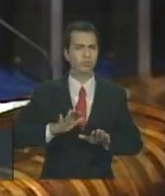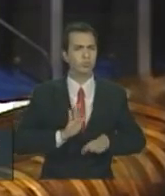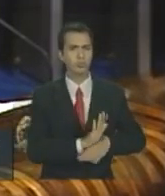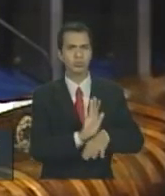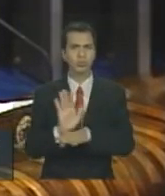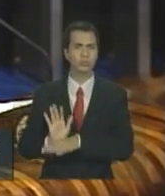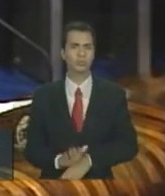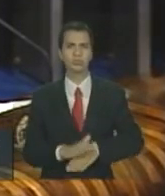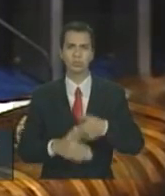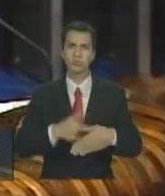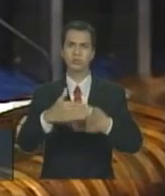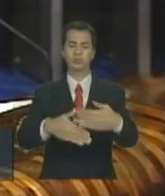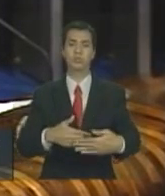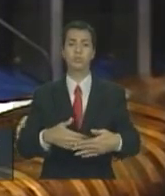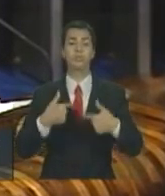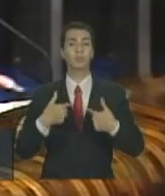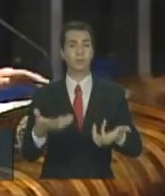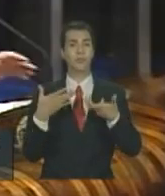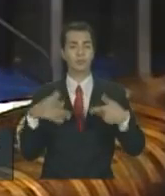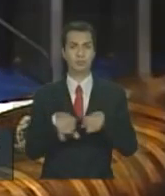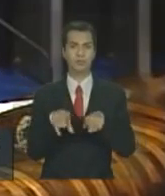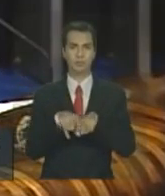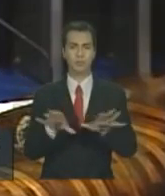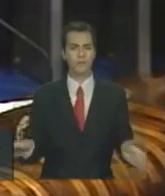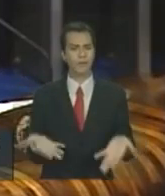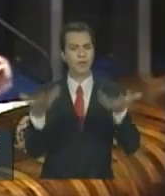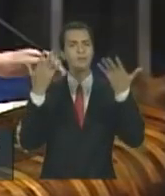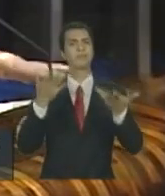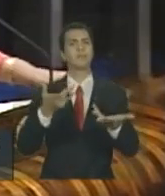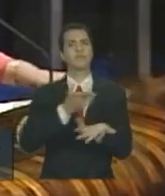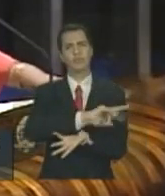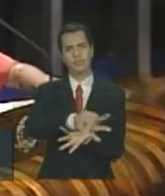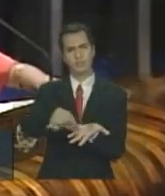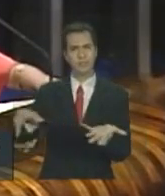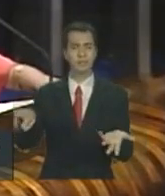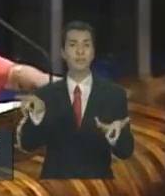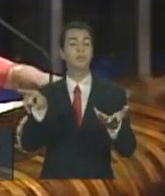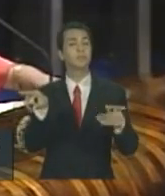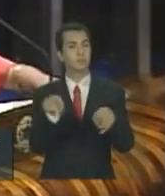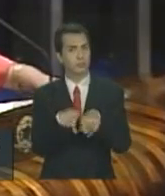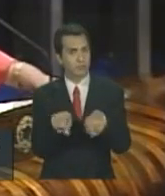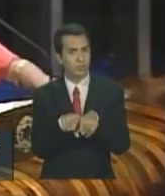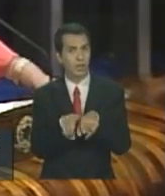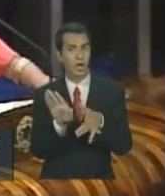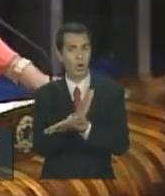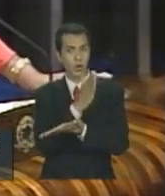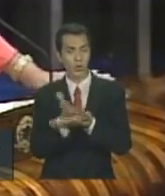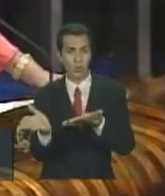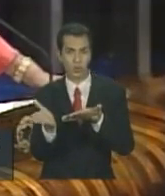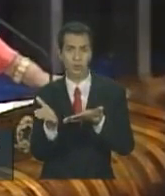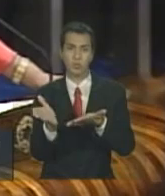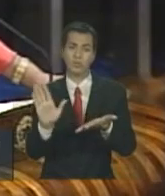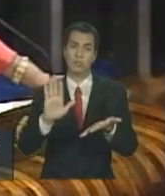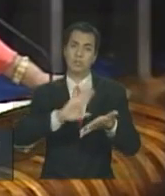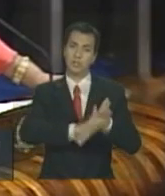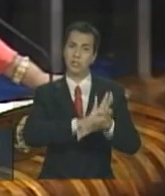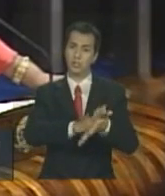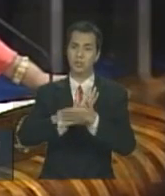a riqueza da diversidade e, ao mesmo tempo, a combater a injustiça das diferenças impostas